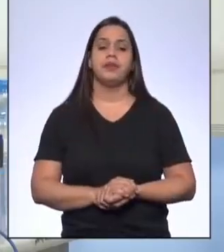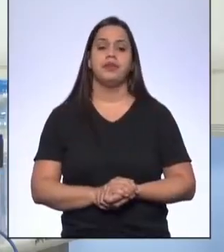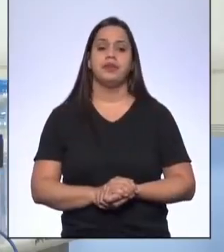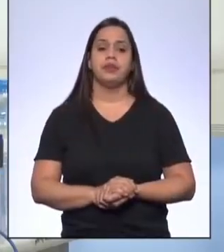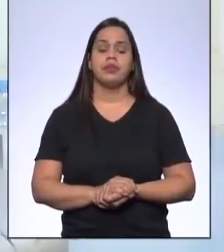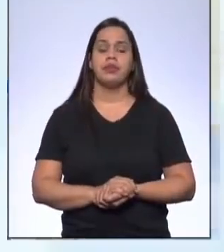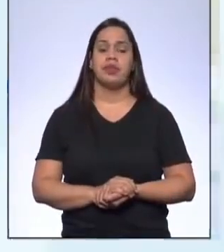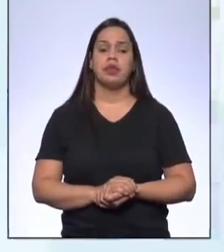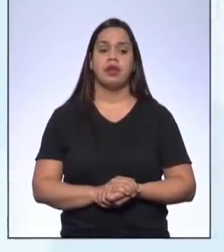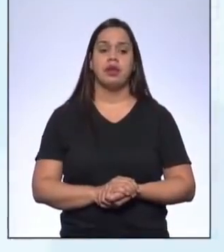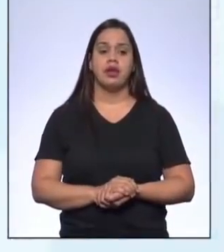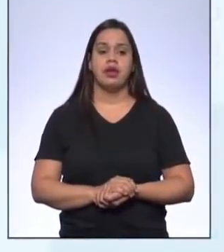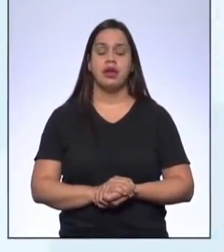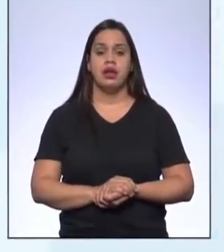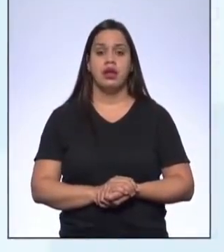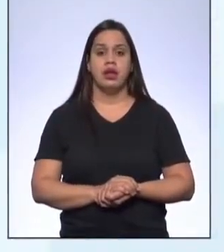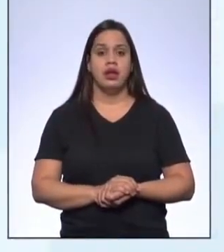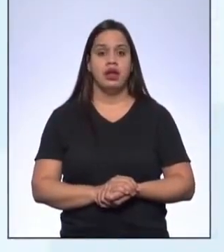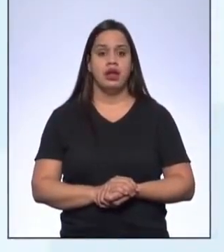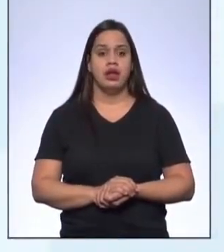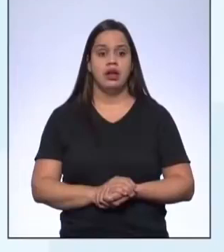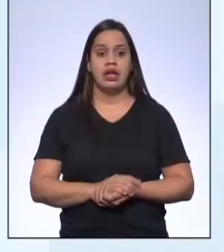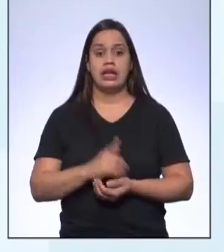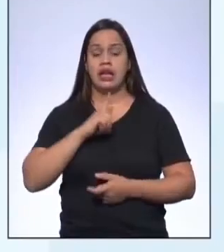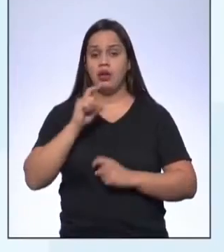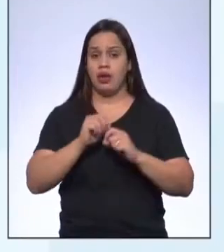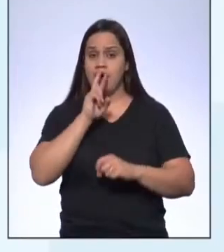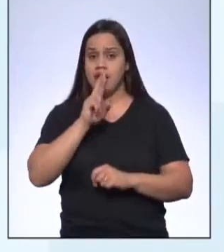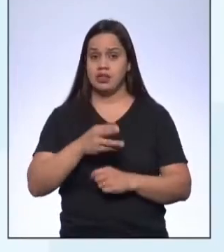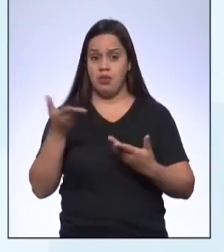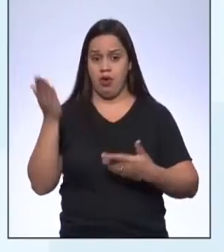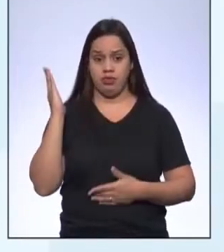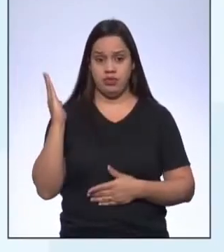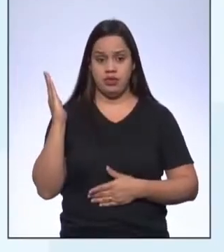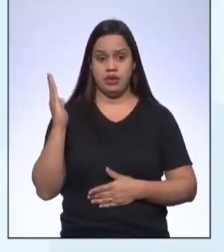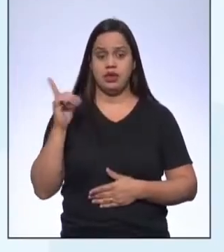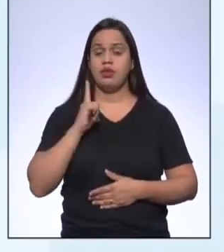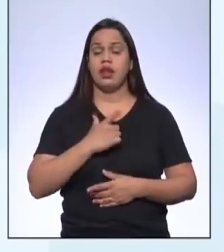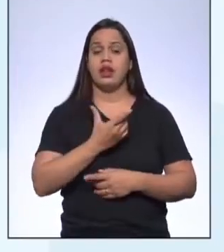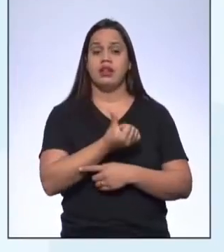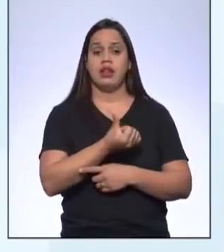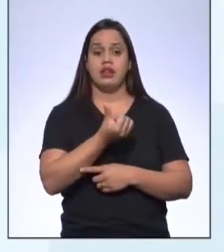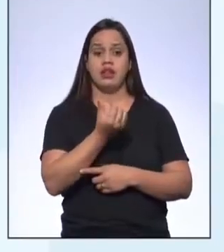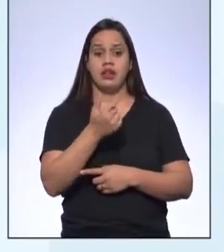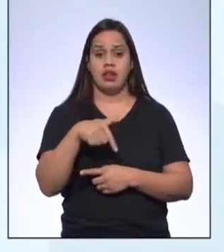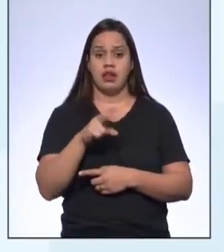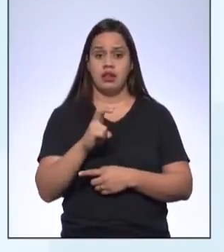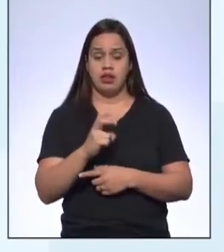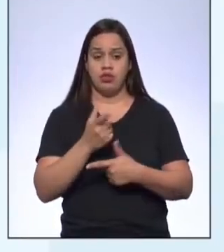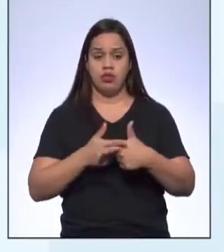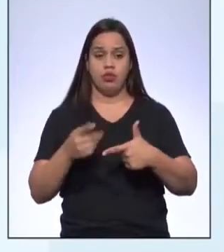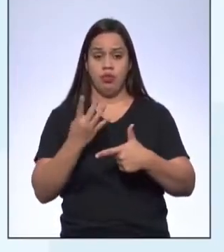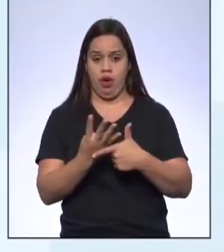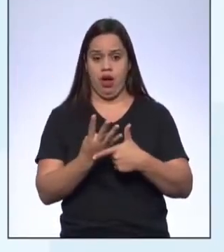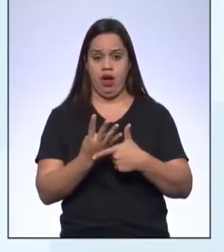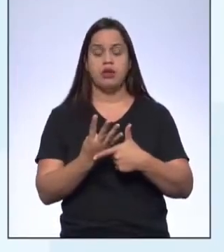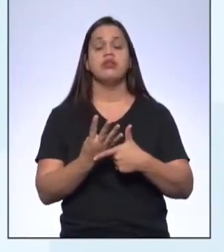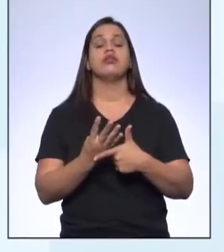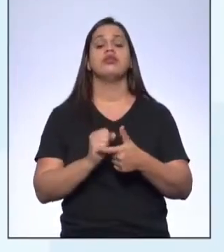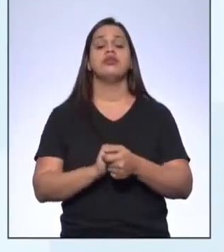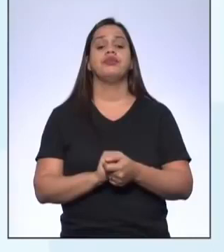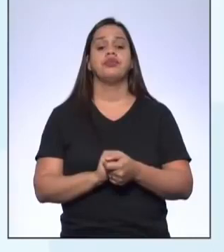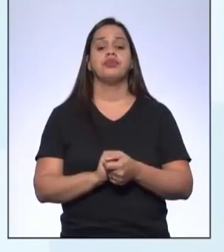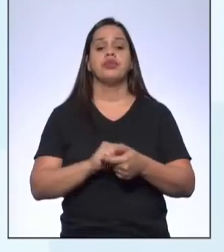última parte, ó, que eu vou ter ali, ó, a resolução, ó. Então, 675 dividido por 4,